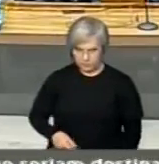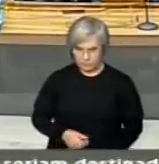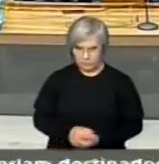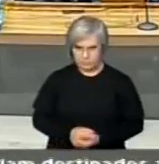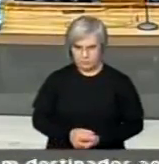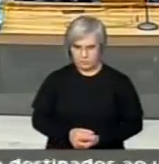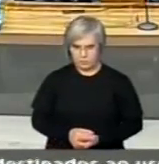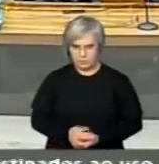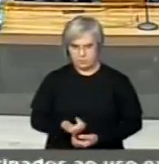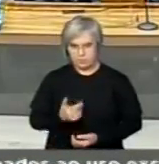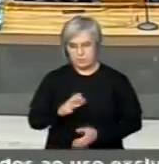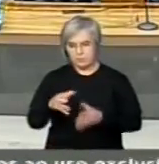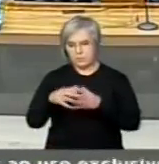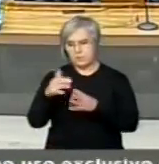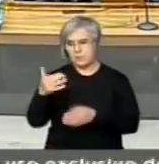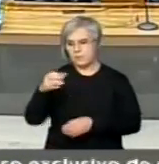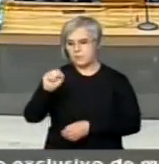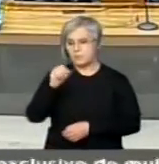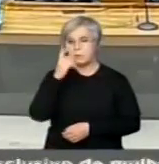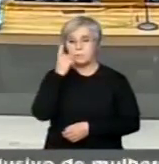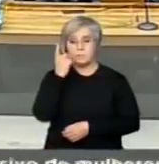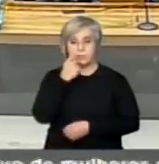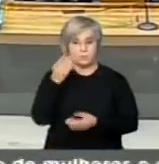18 deputados hoje